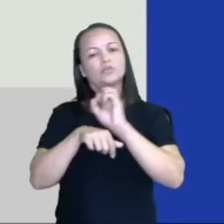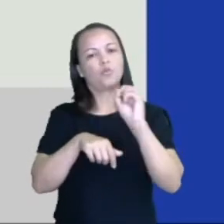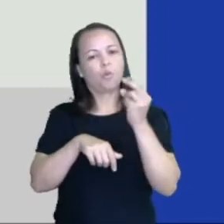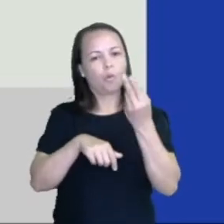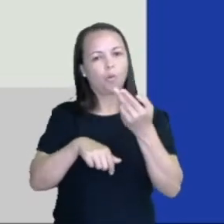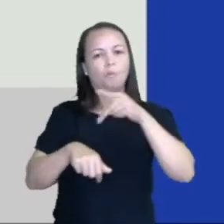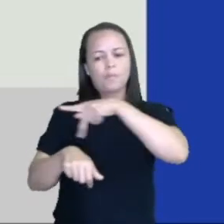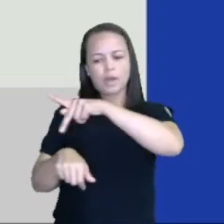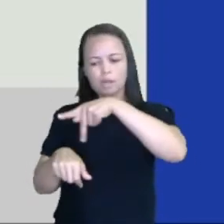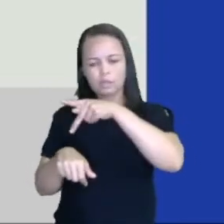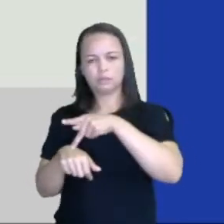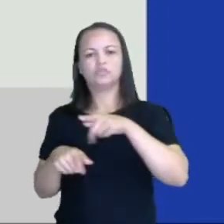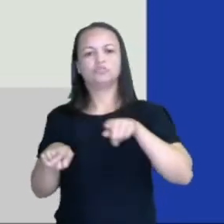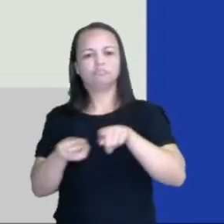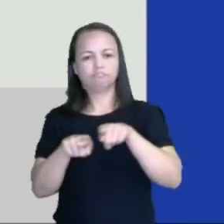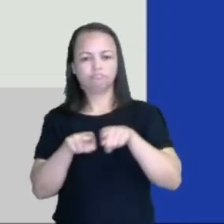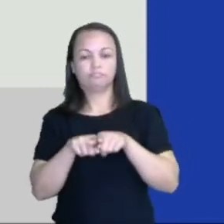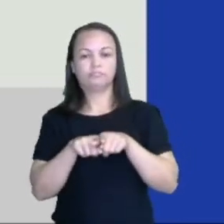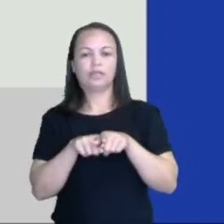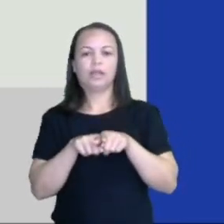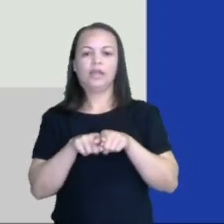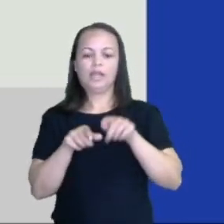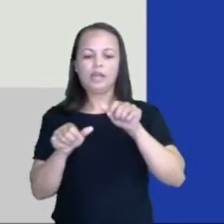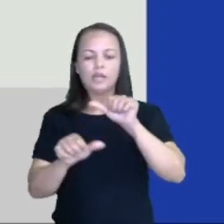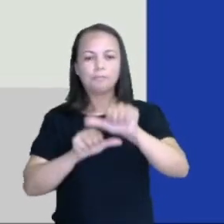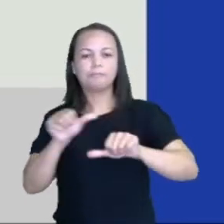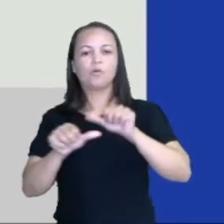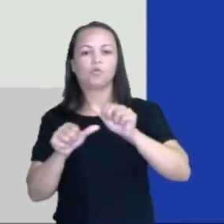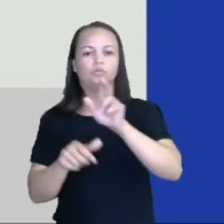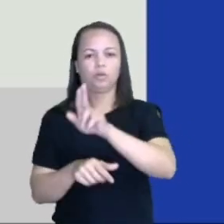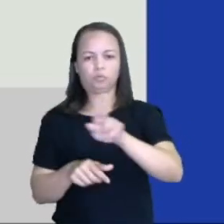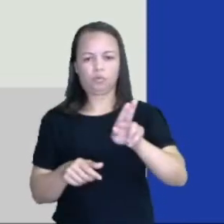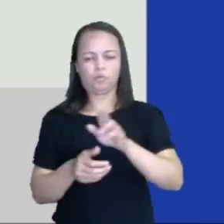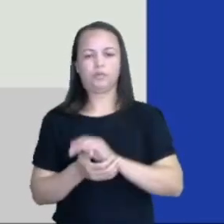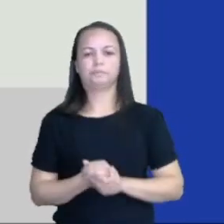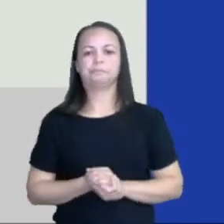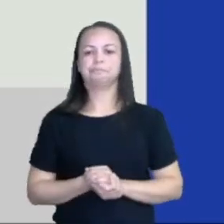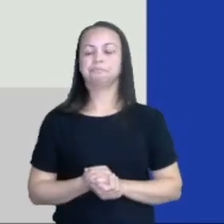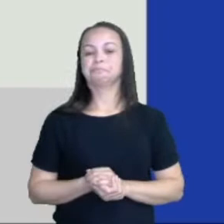países, ele vai adquirir outro nome. Percebam.